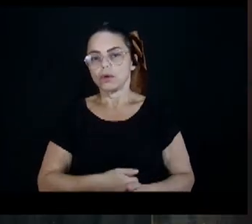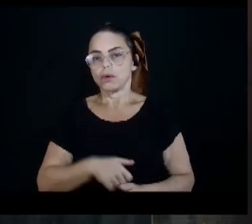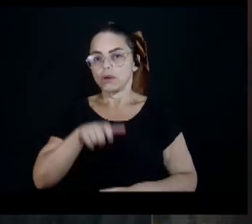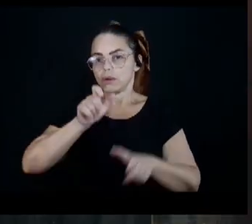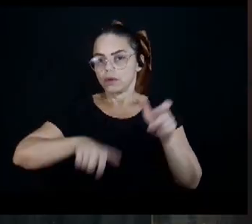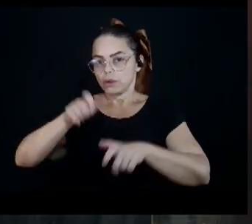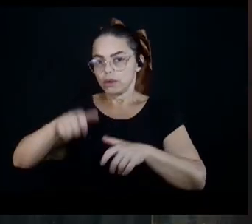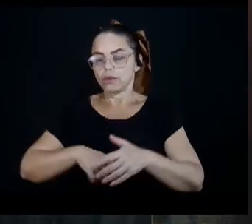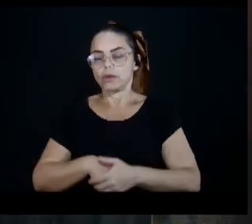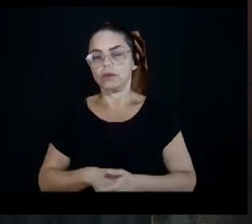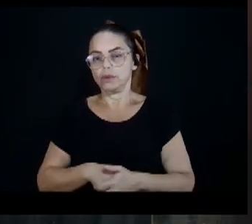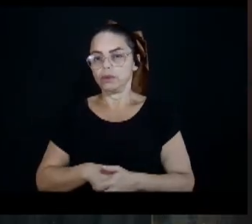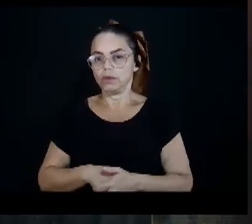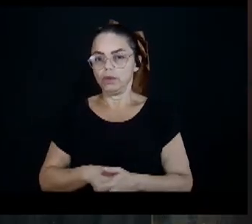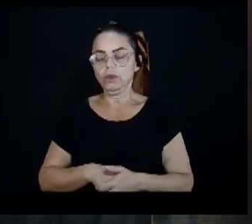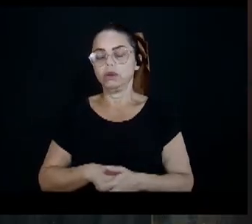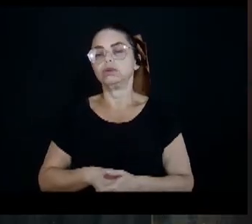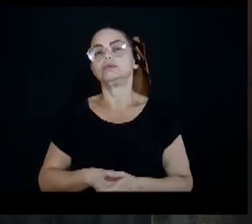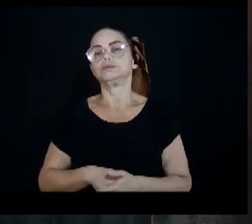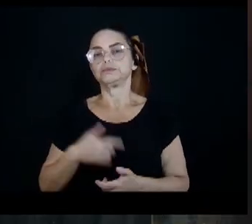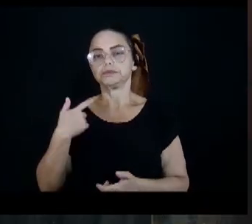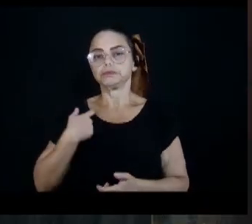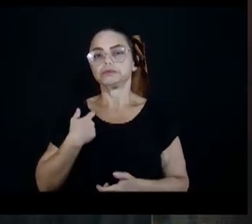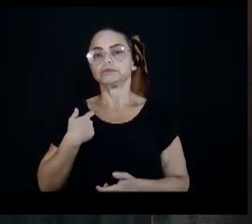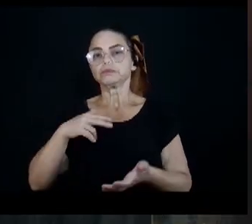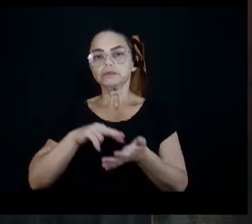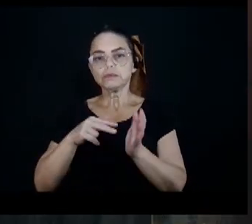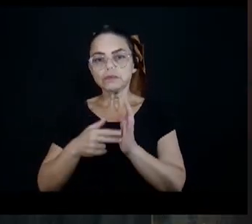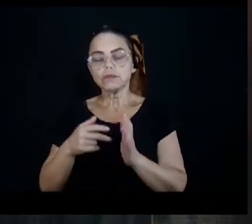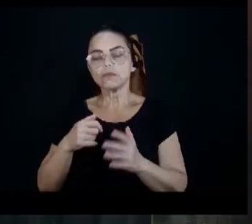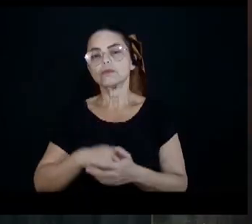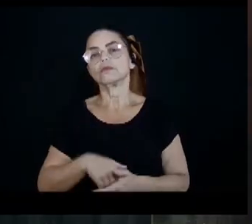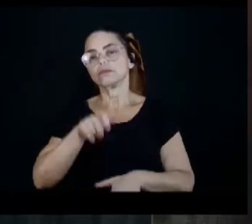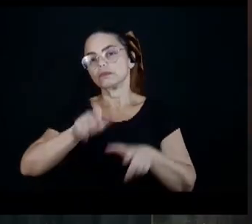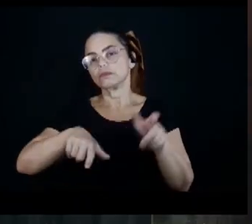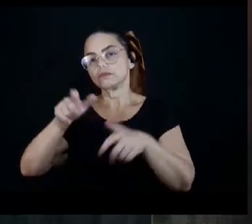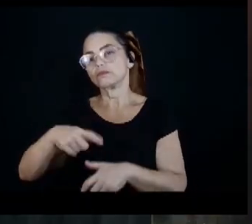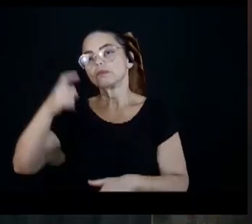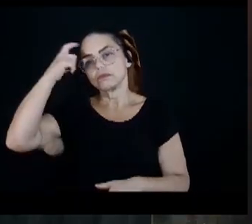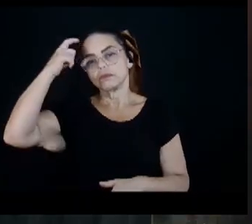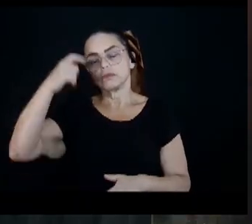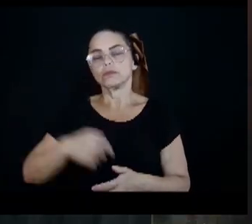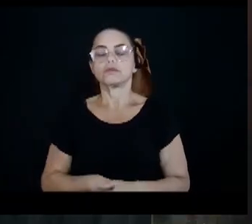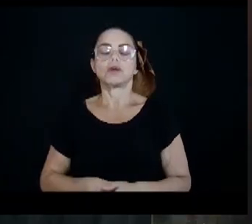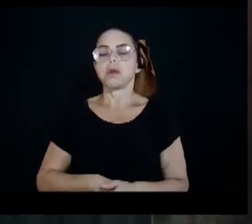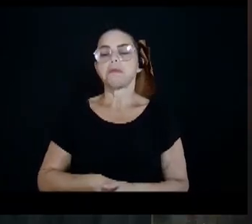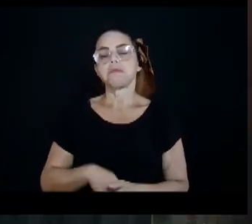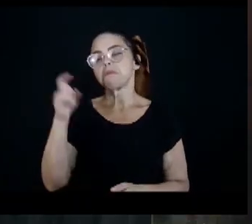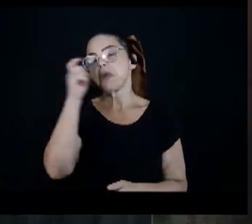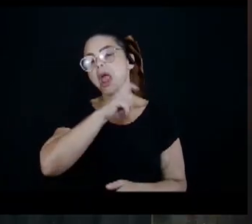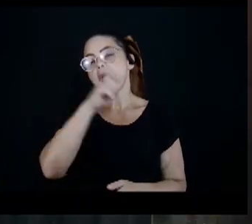acompanhamento médico, perdão, é isso que eu quis dizer. E as pessoas podem pensar, balela isso é só para fomentar vendas